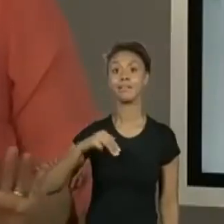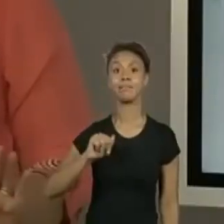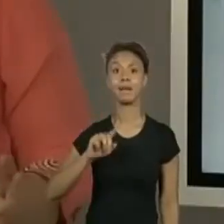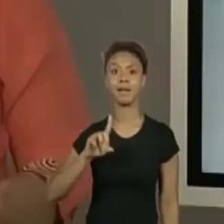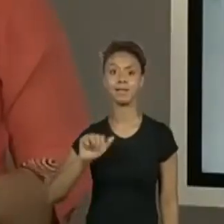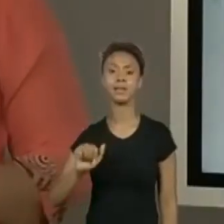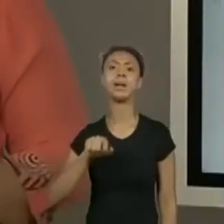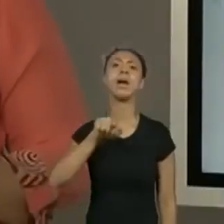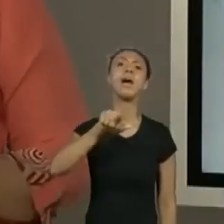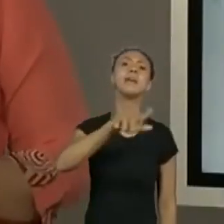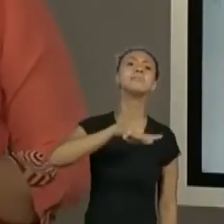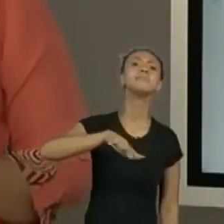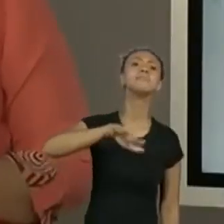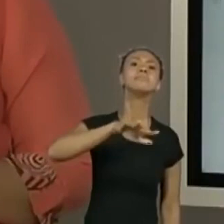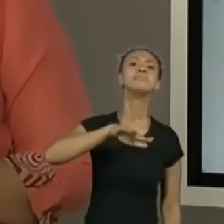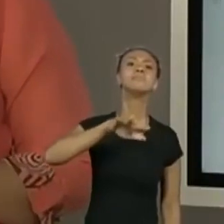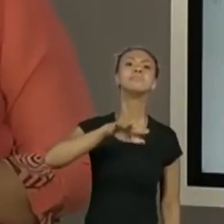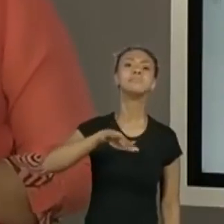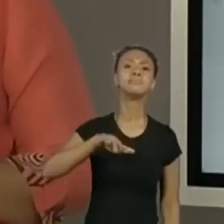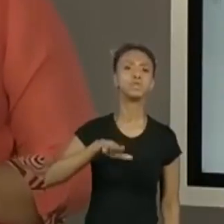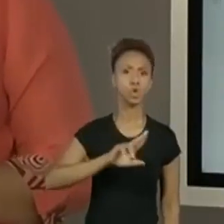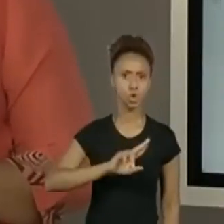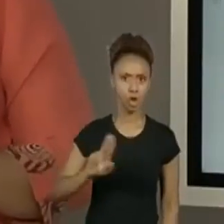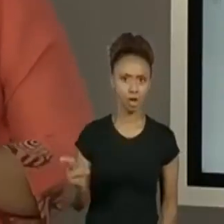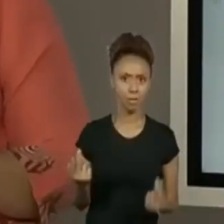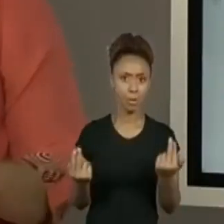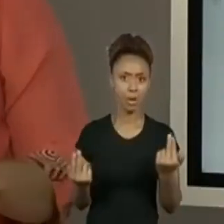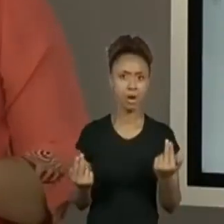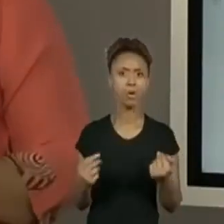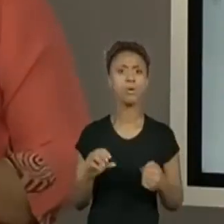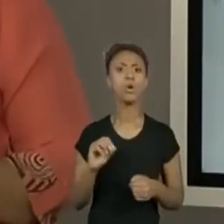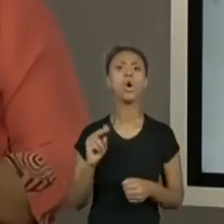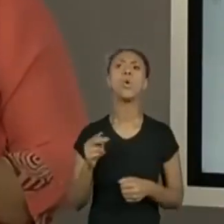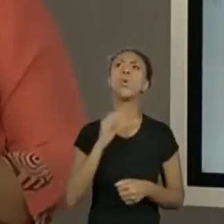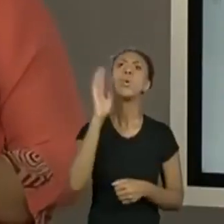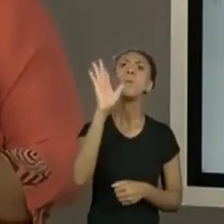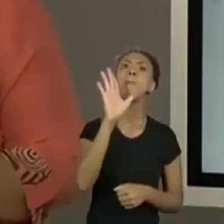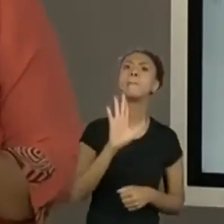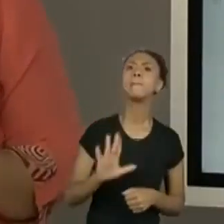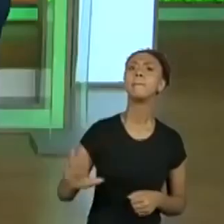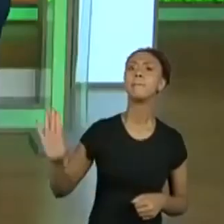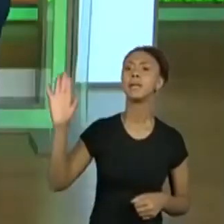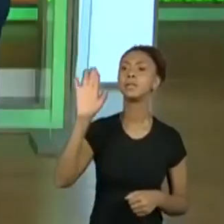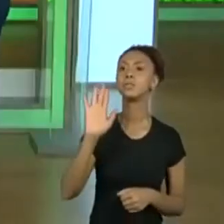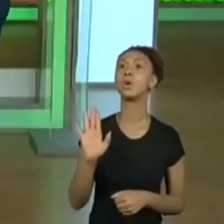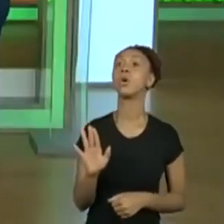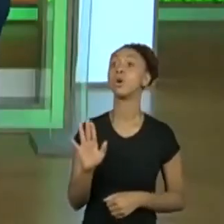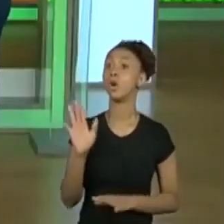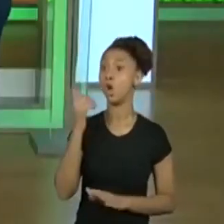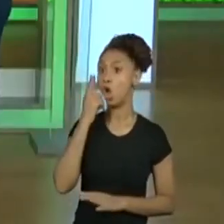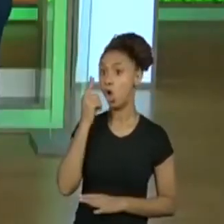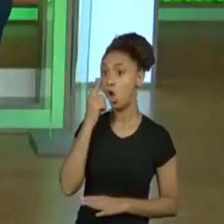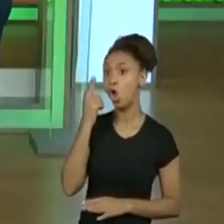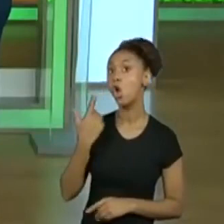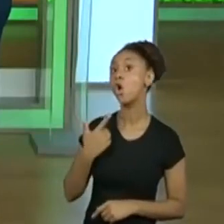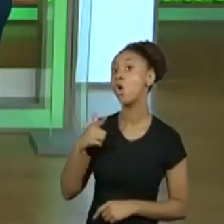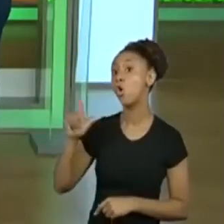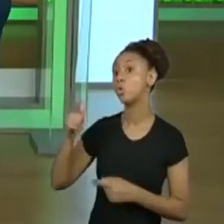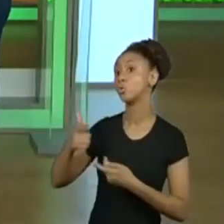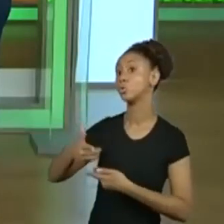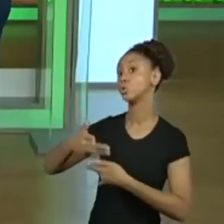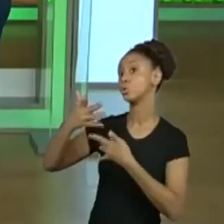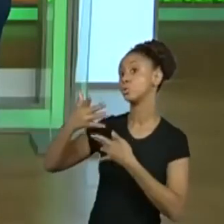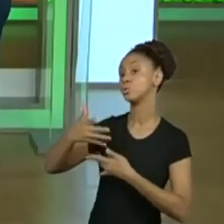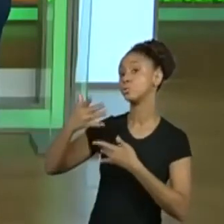Queimada mesmo? E no Brasil todo, será que é queimada? Olha, tem outra contribuição que pode